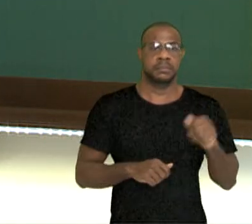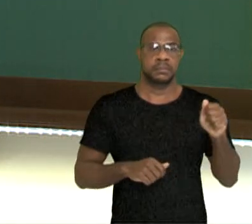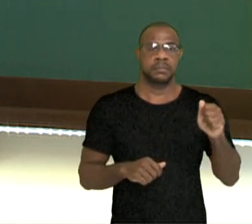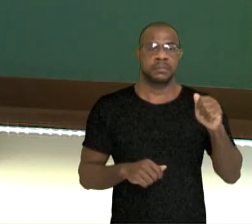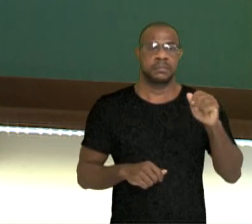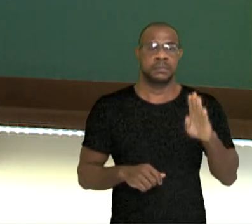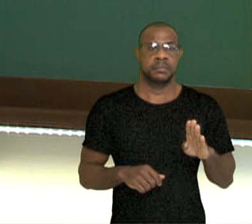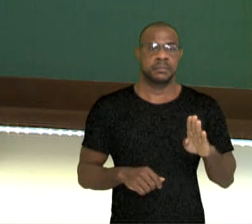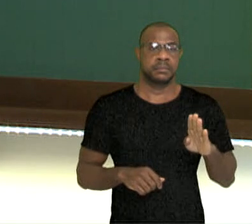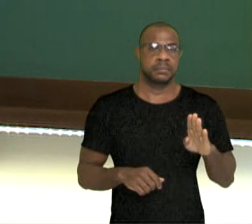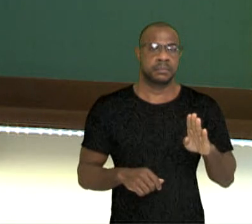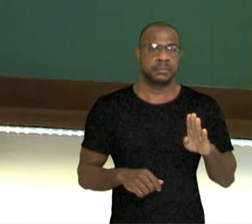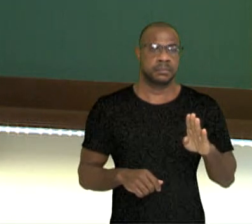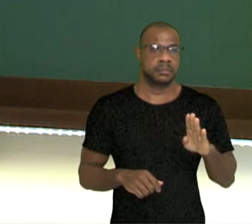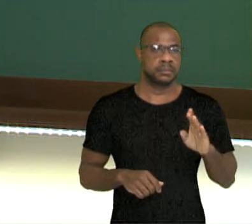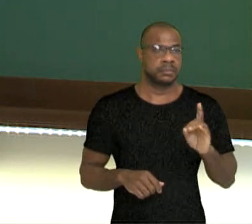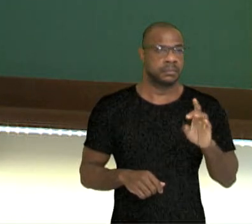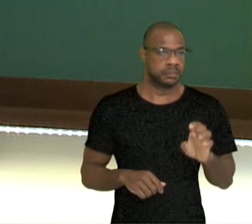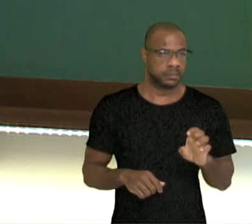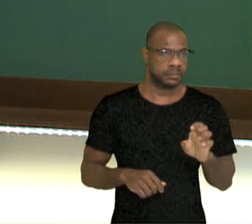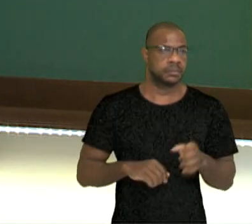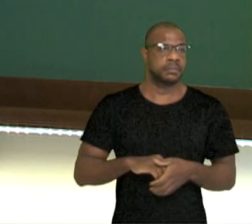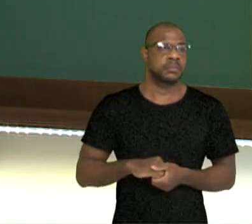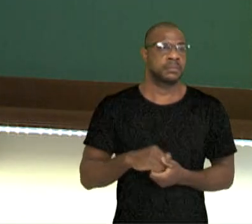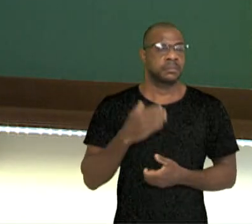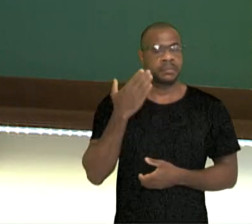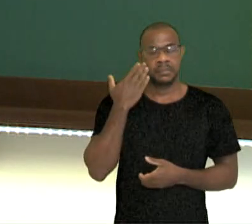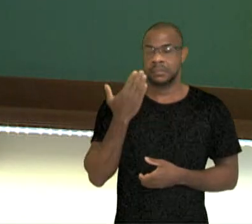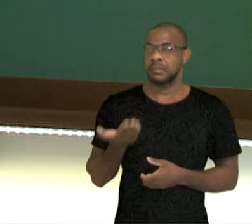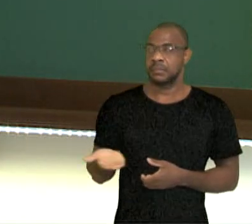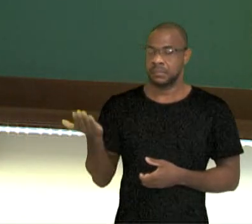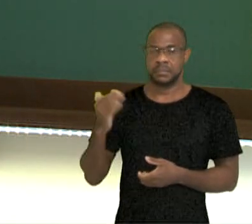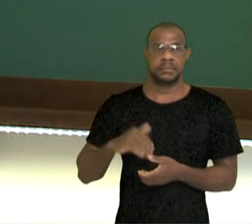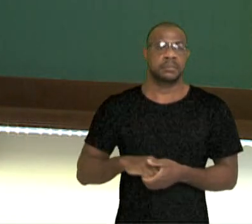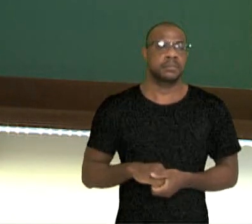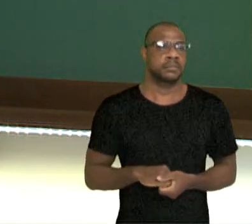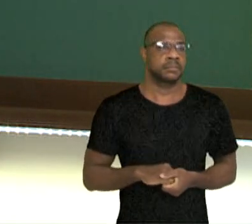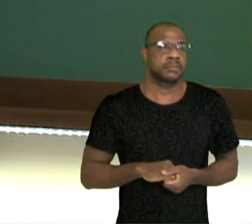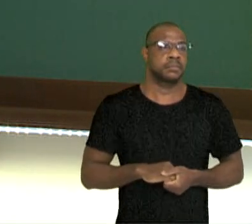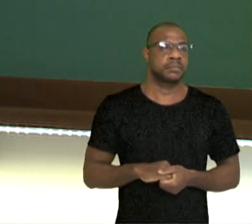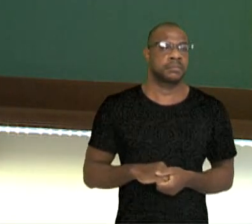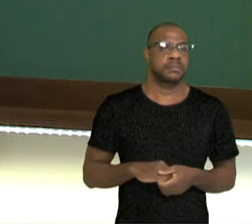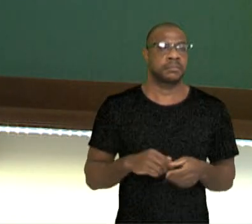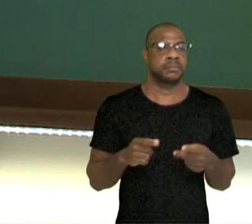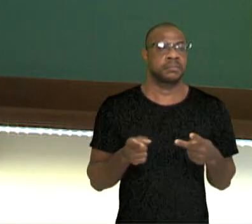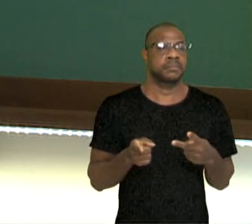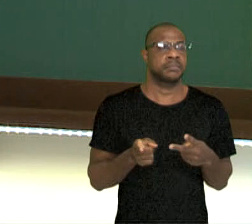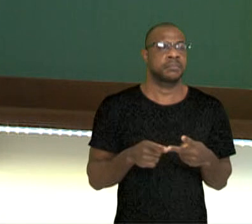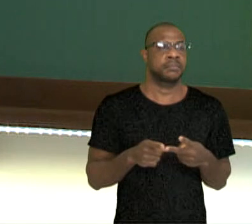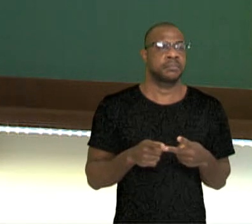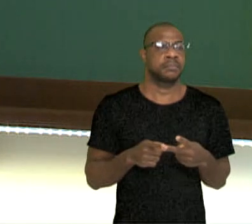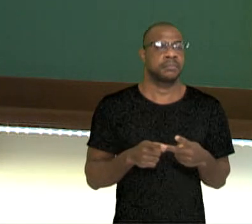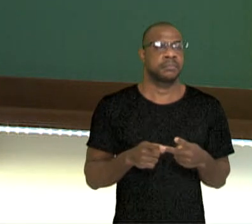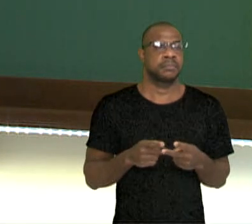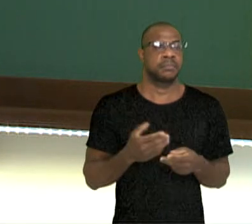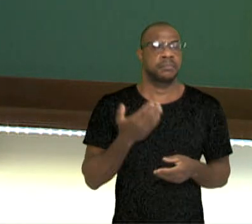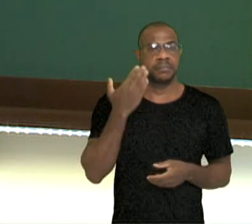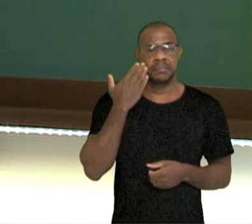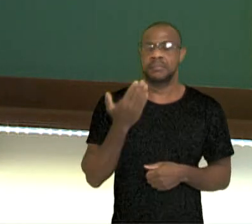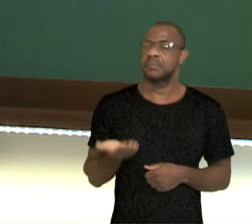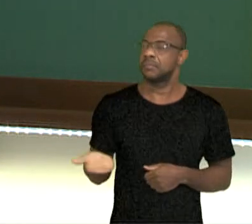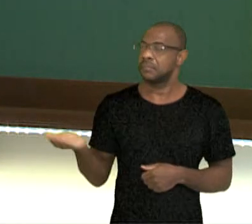B, D e E. Então, esse prisma aqui é o prisma pentagonal, só estou falando o nome para vocês saberem. Esse é o